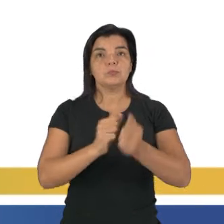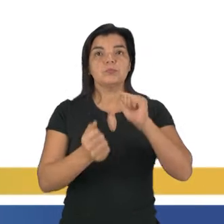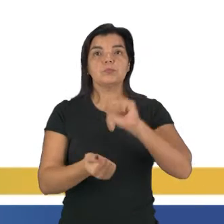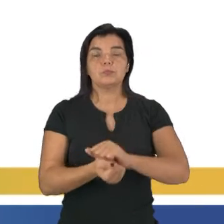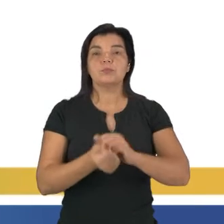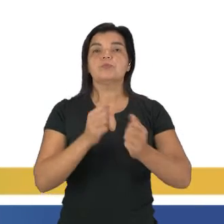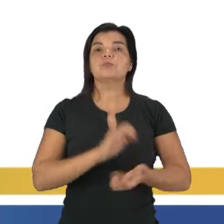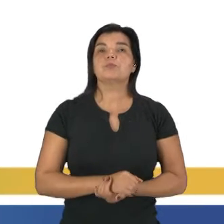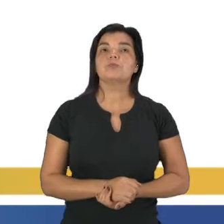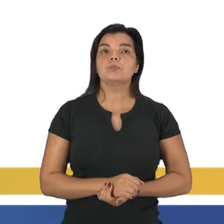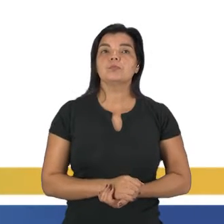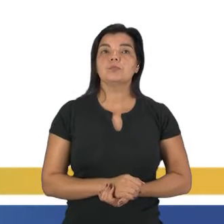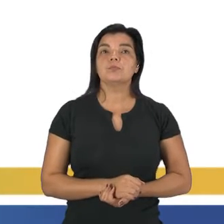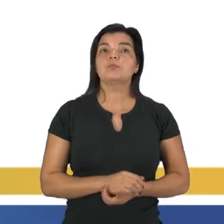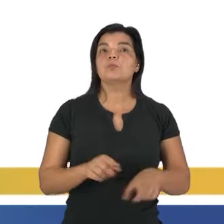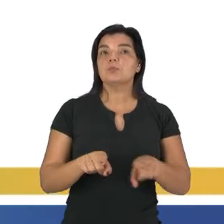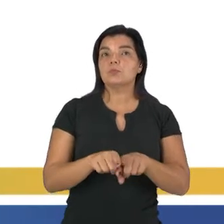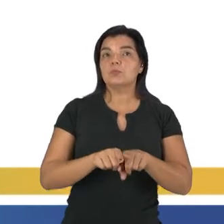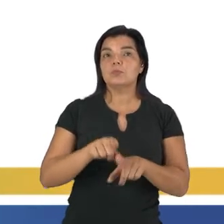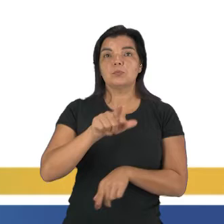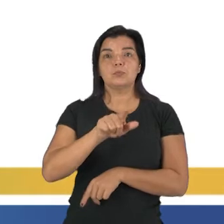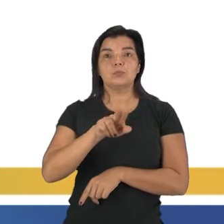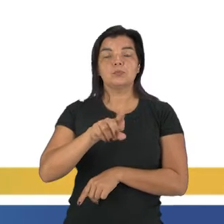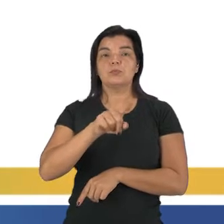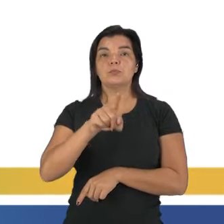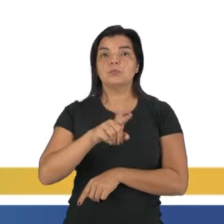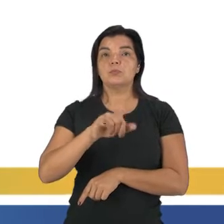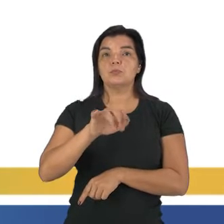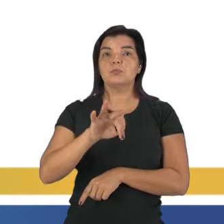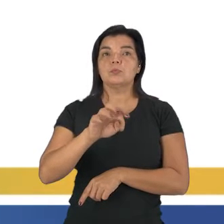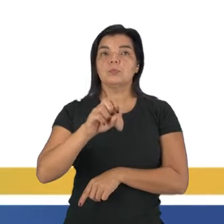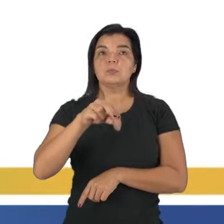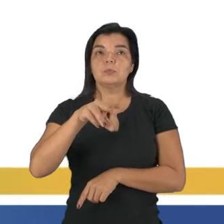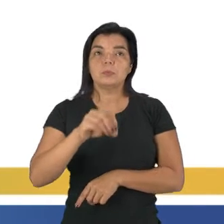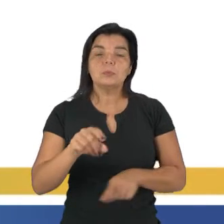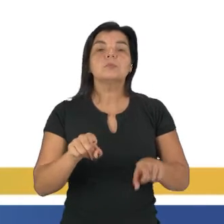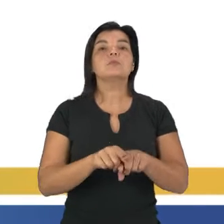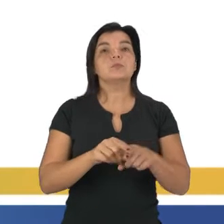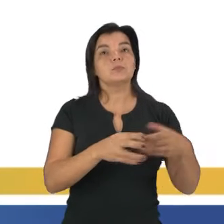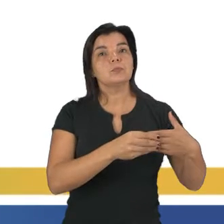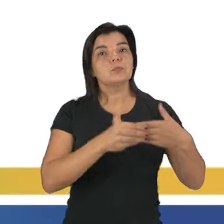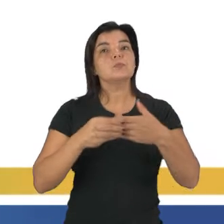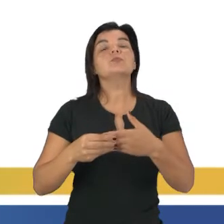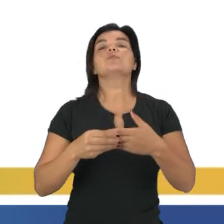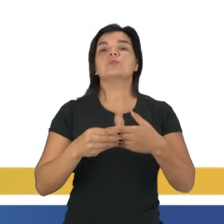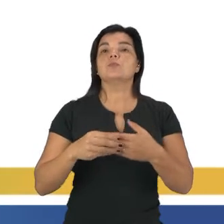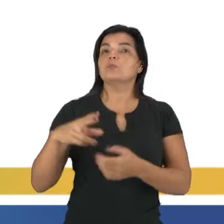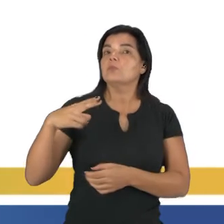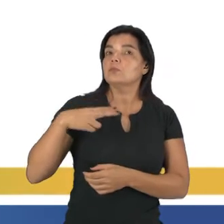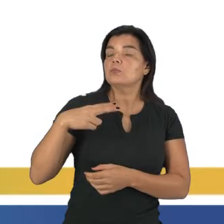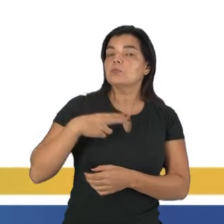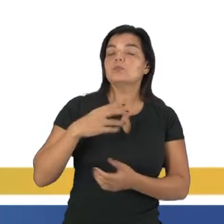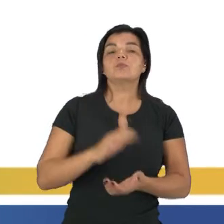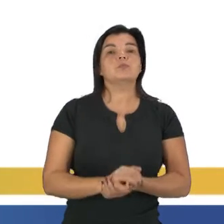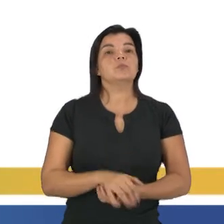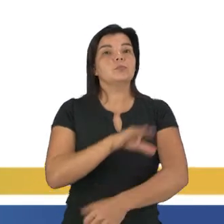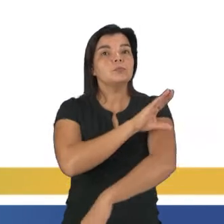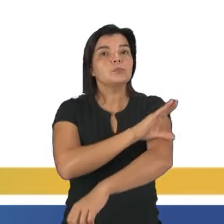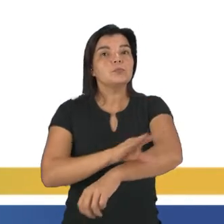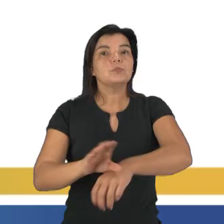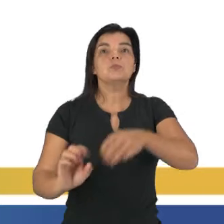adaptação. Os lusitanos trouxeram para cá as particularidades de sua cultura, de origens e